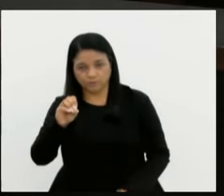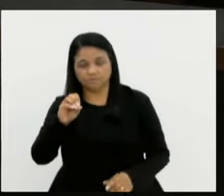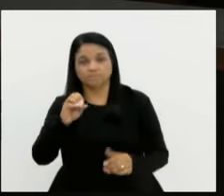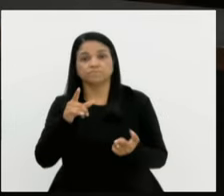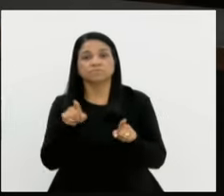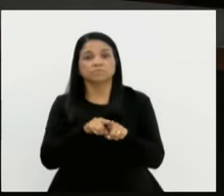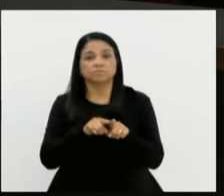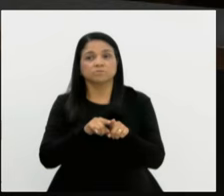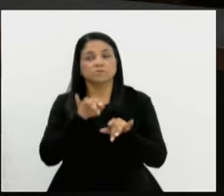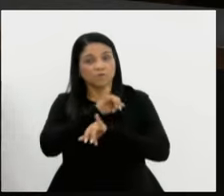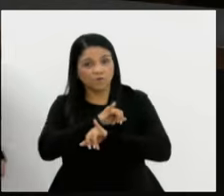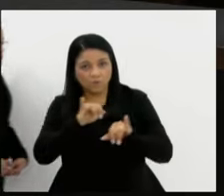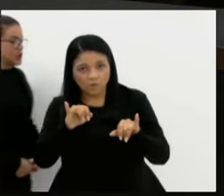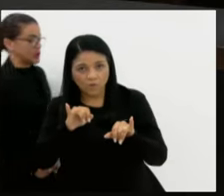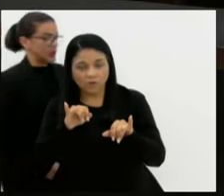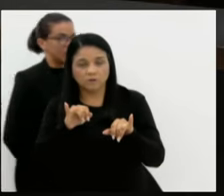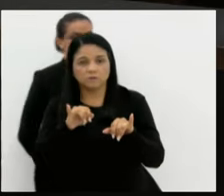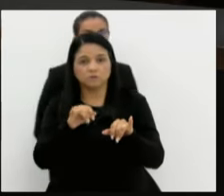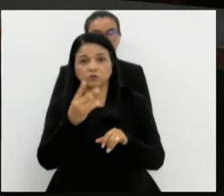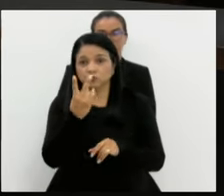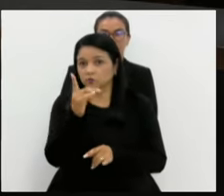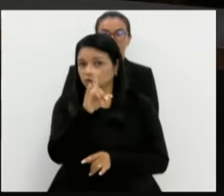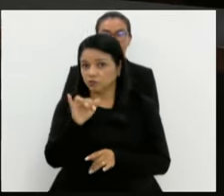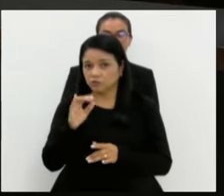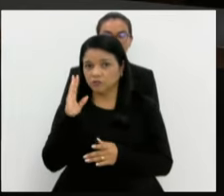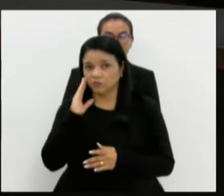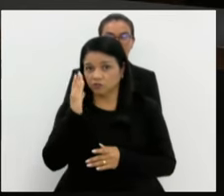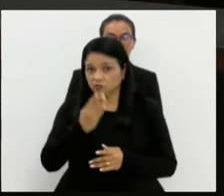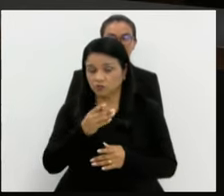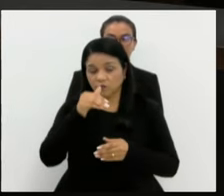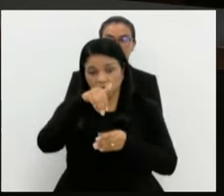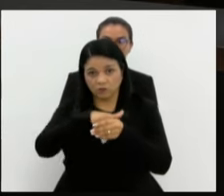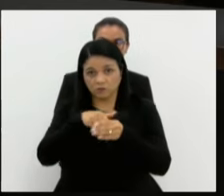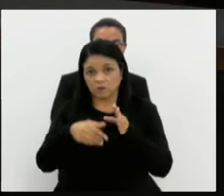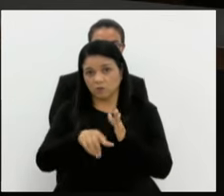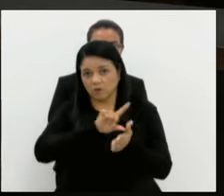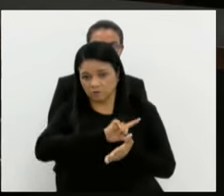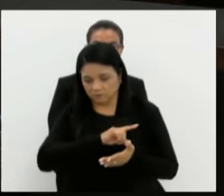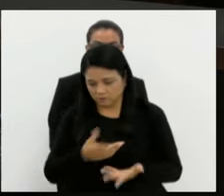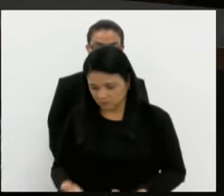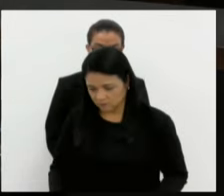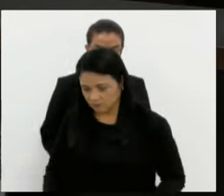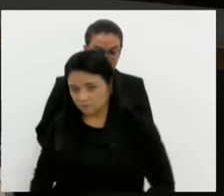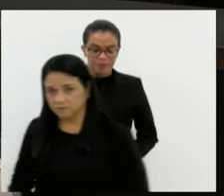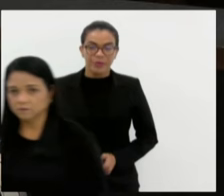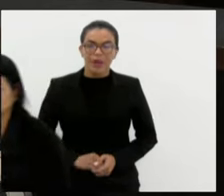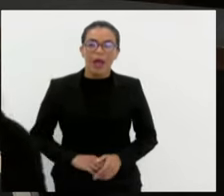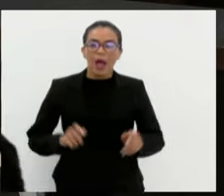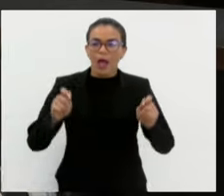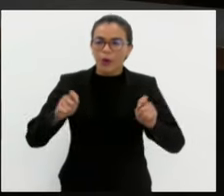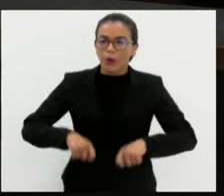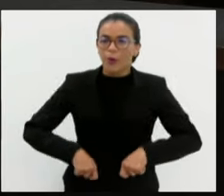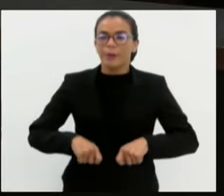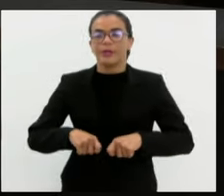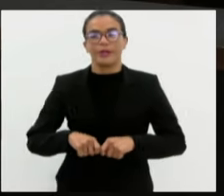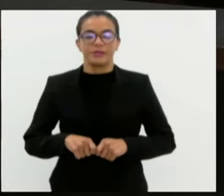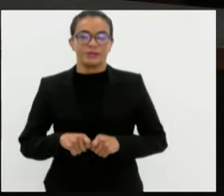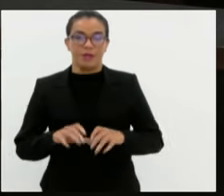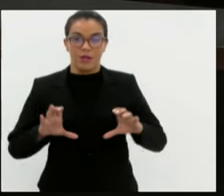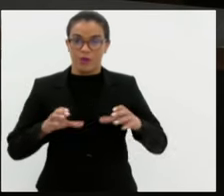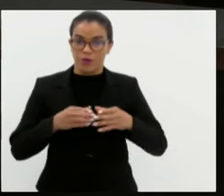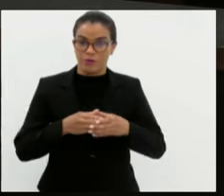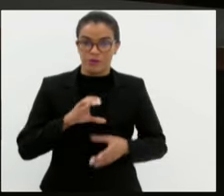devem ser informados nos dois dias seguintes da votação. A competência dessa egrégia Comissão